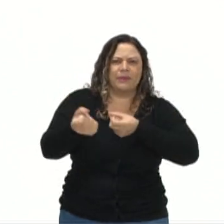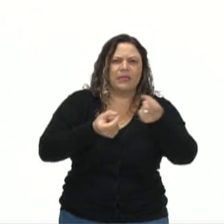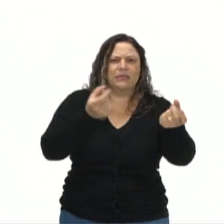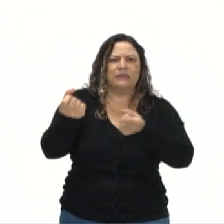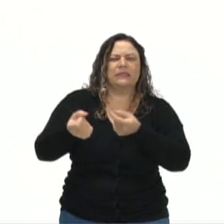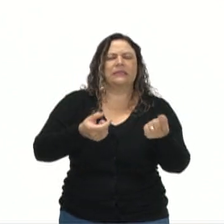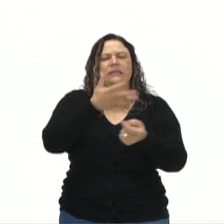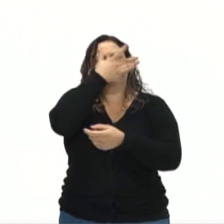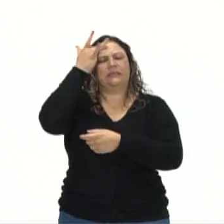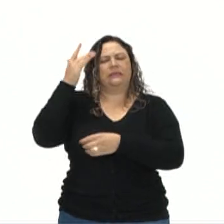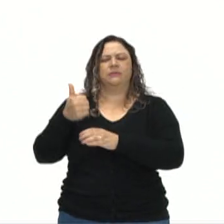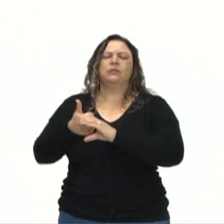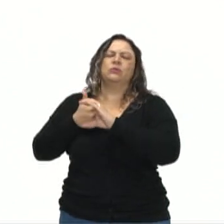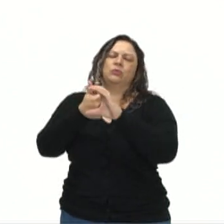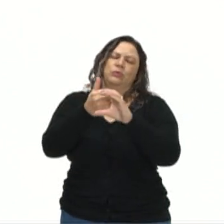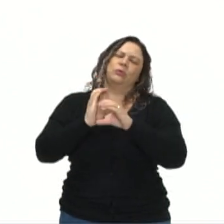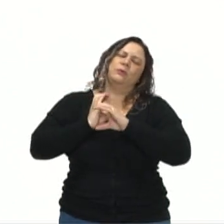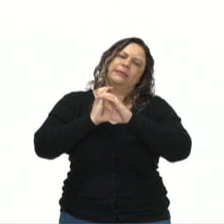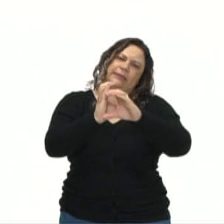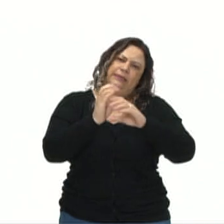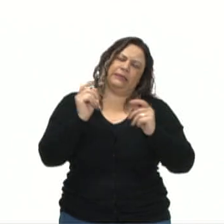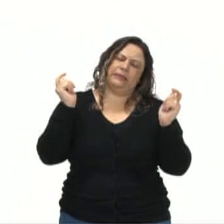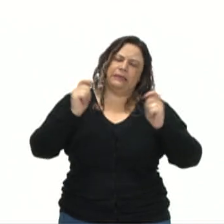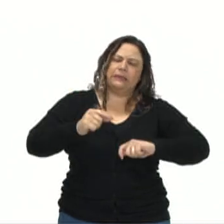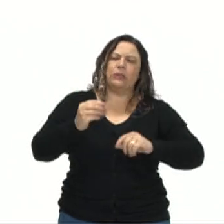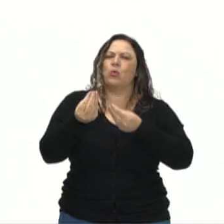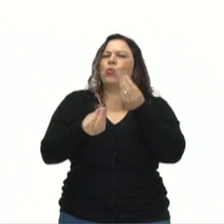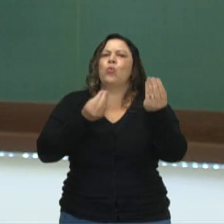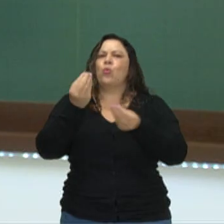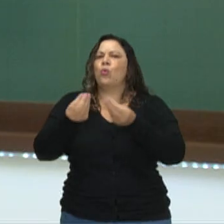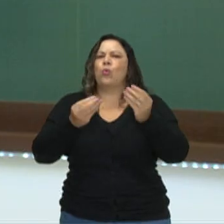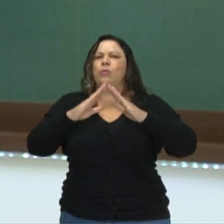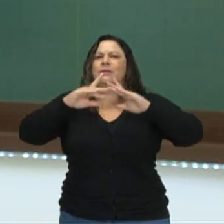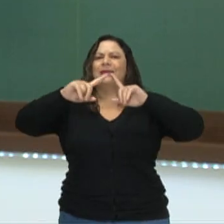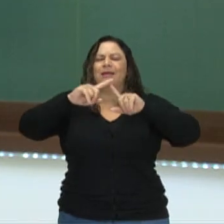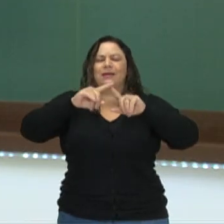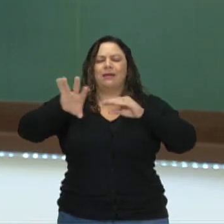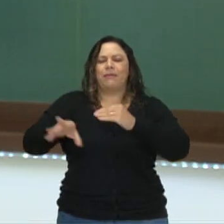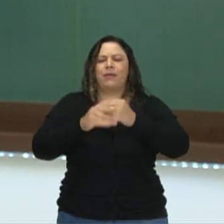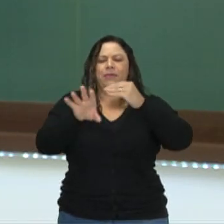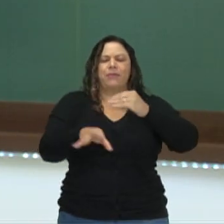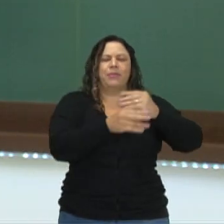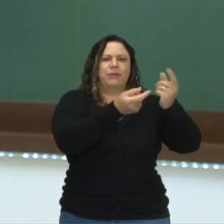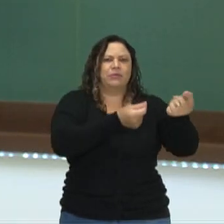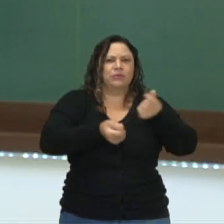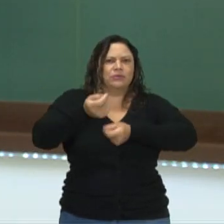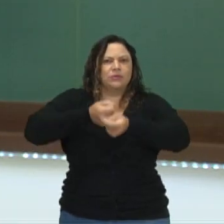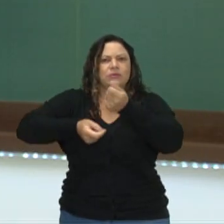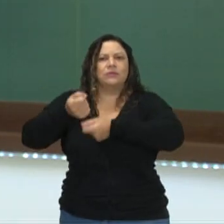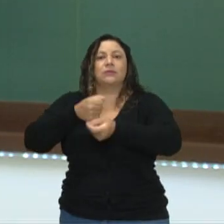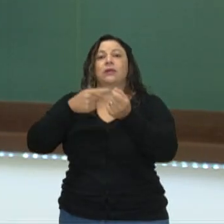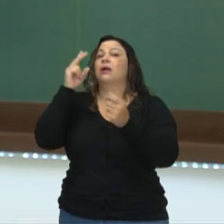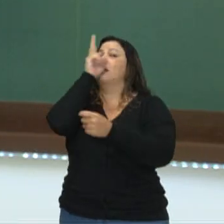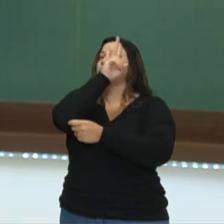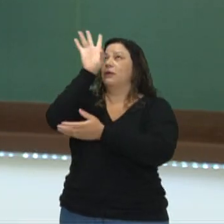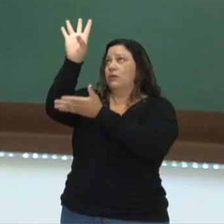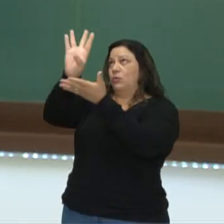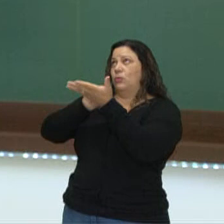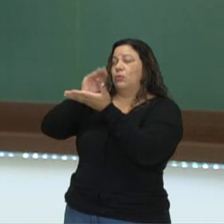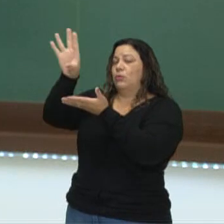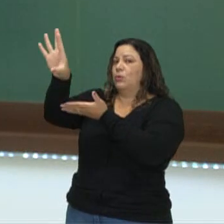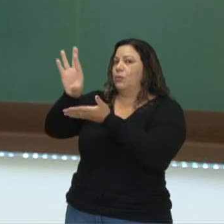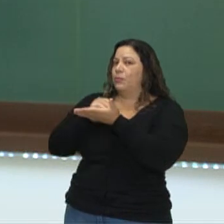fiéis. Explique como foi que a igreja passou a acumular riquezas. Lembrando que vocês devem copiar no